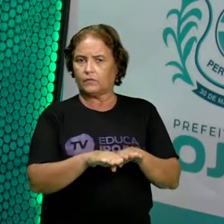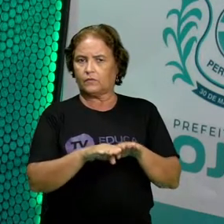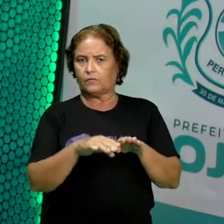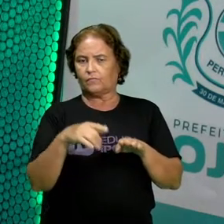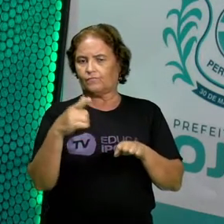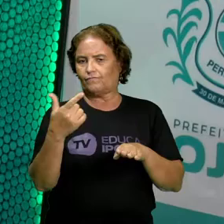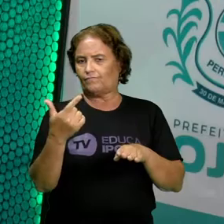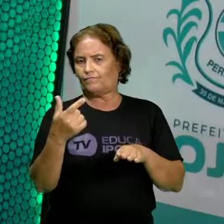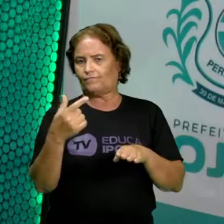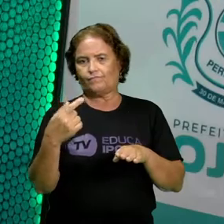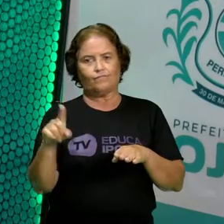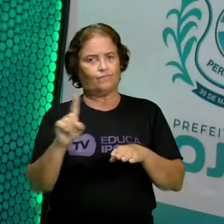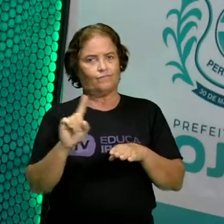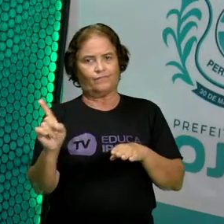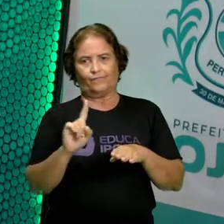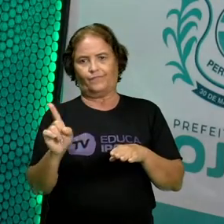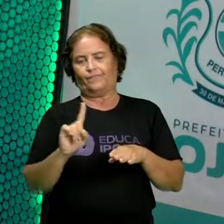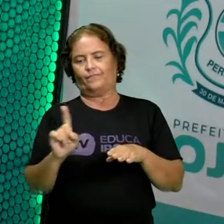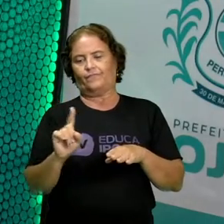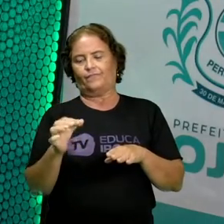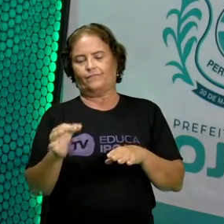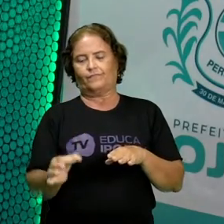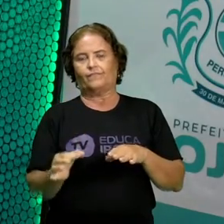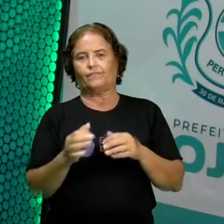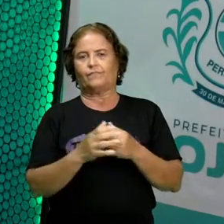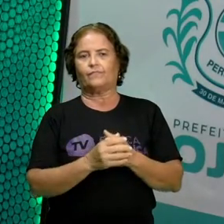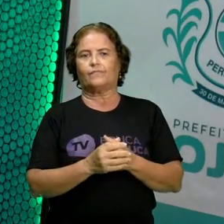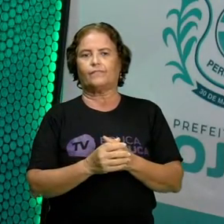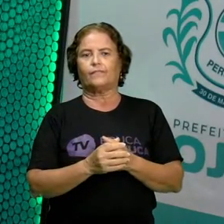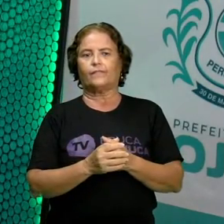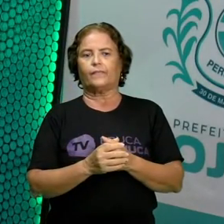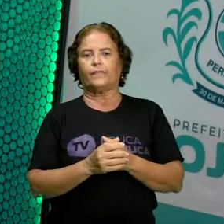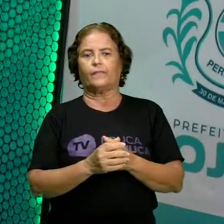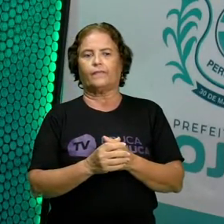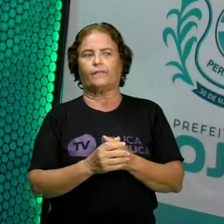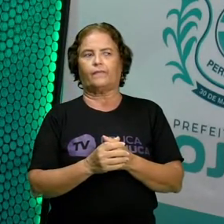exato, certo? Então, vamos lá.